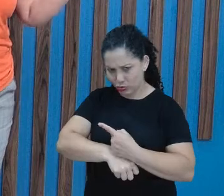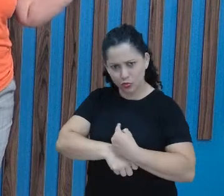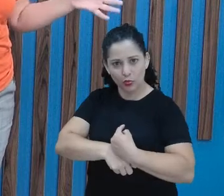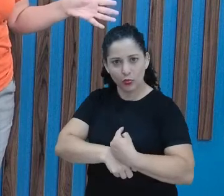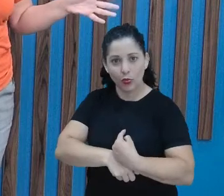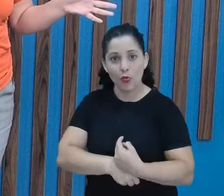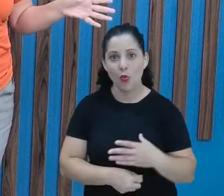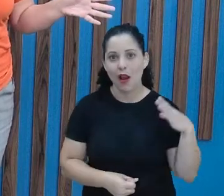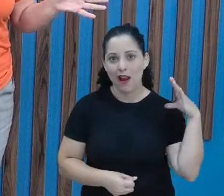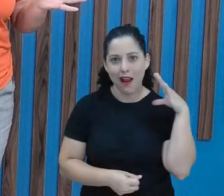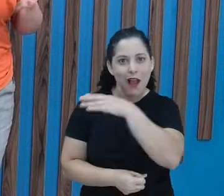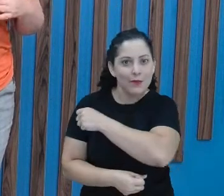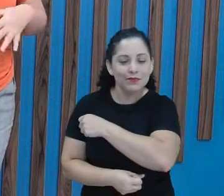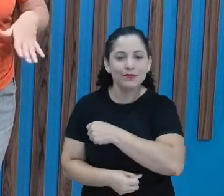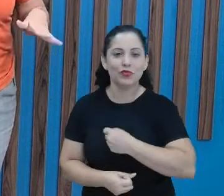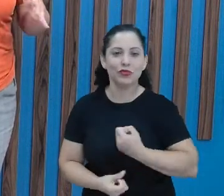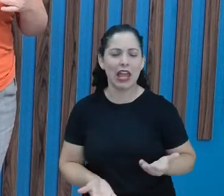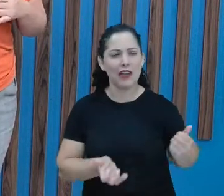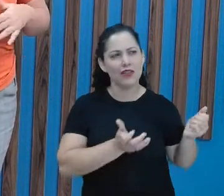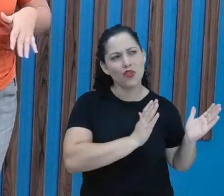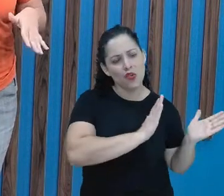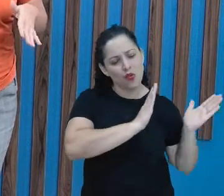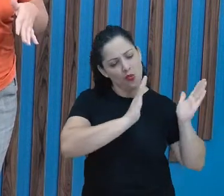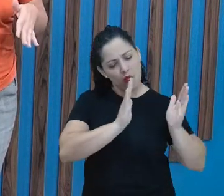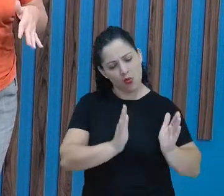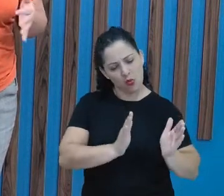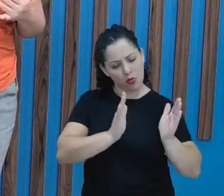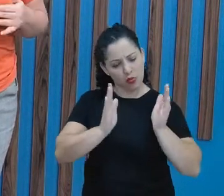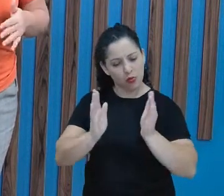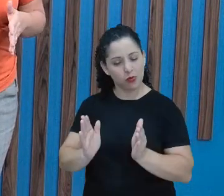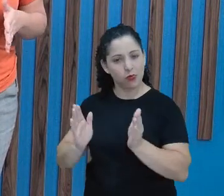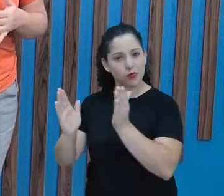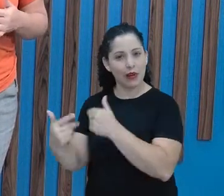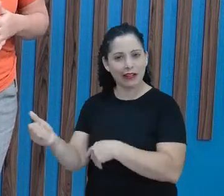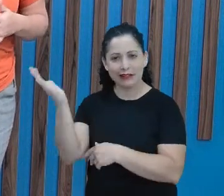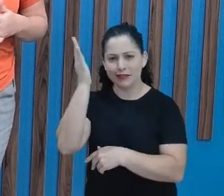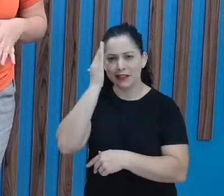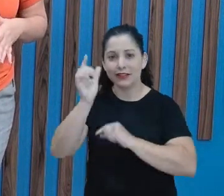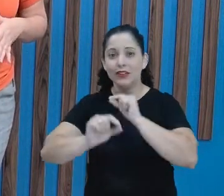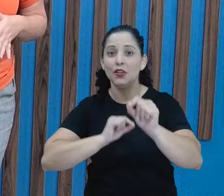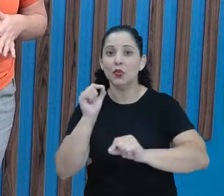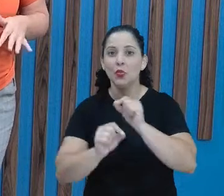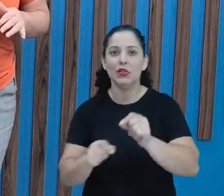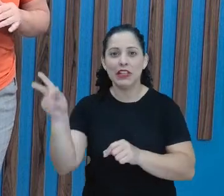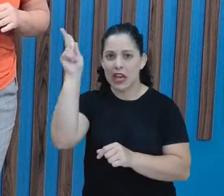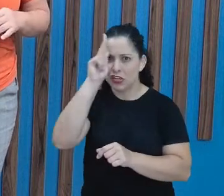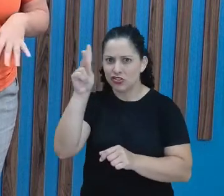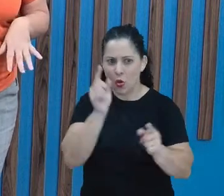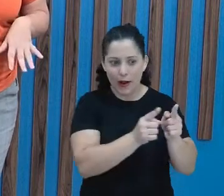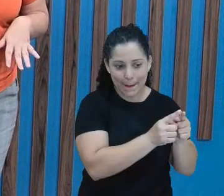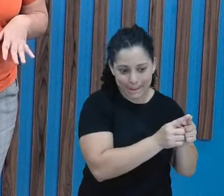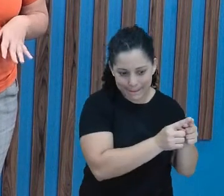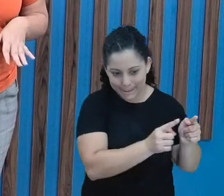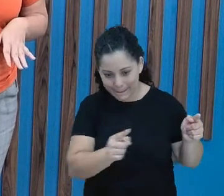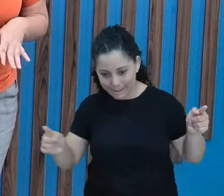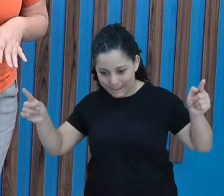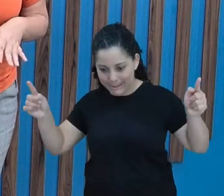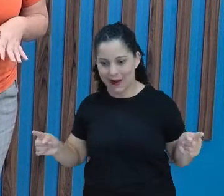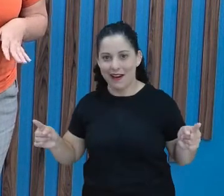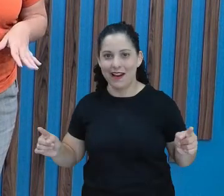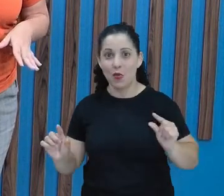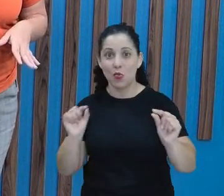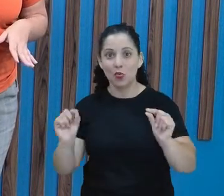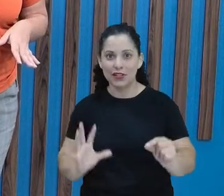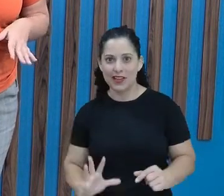tempo passa, para a gente entender os fatos e os acontecimentos ao longo da história. Nessa disciplina de história,